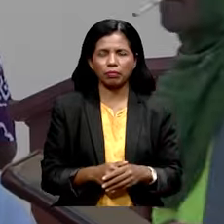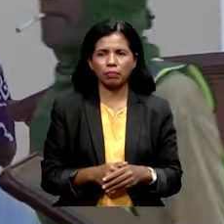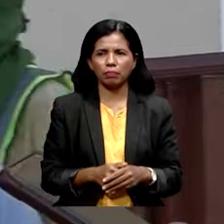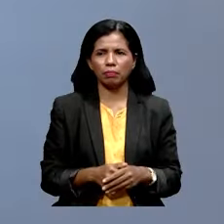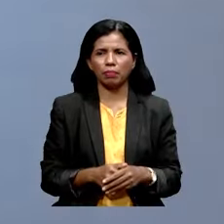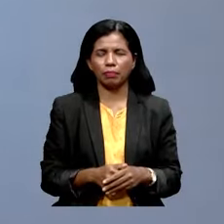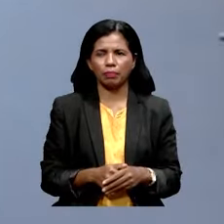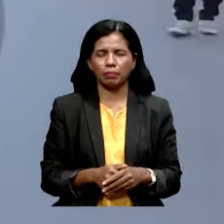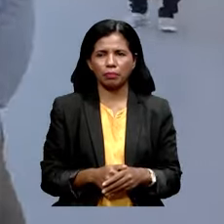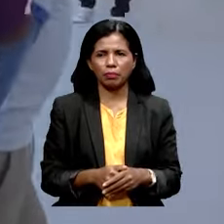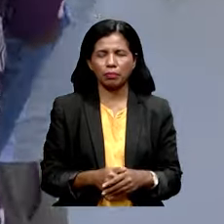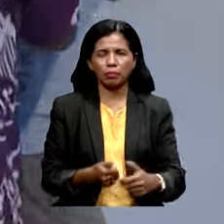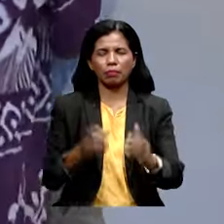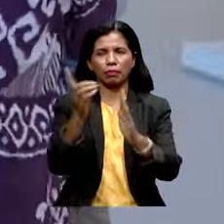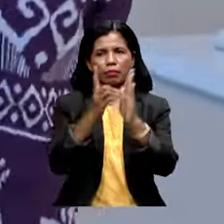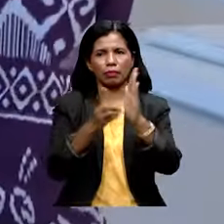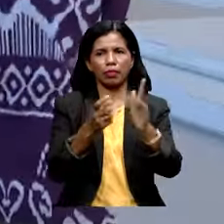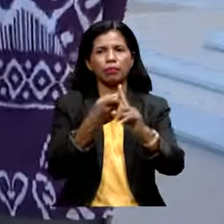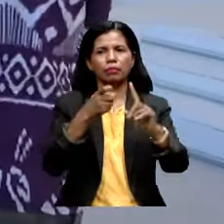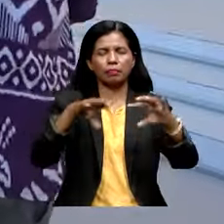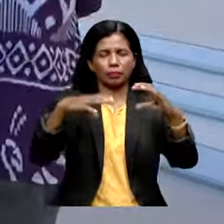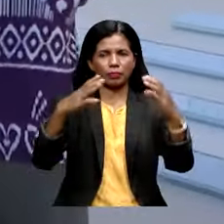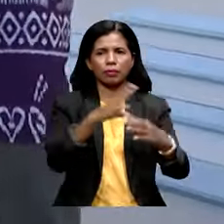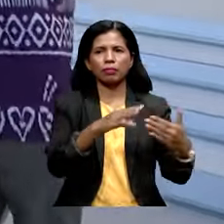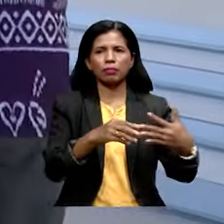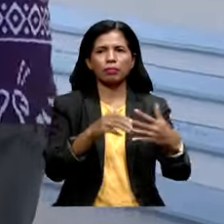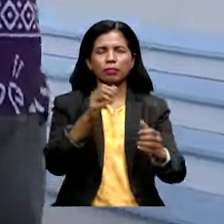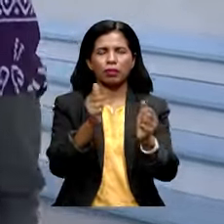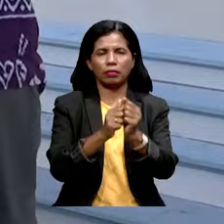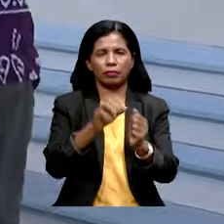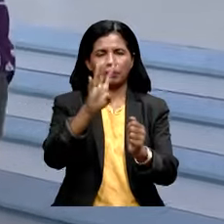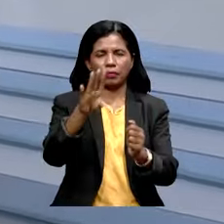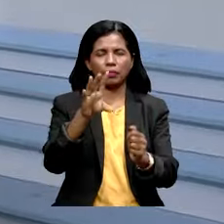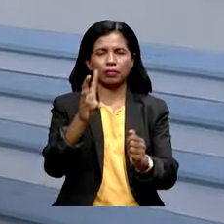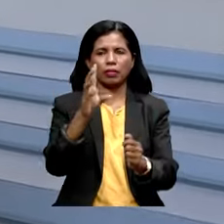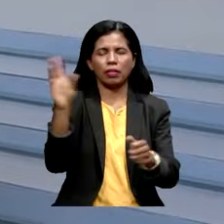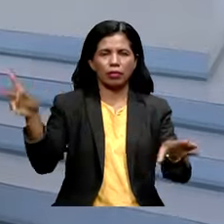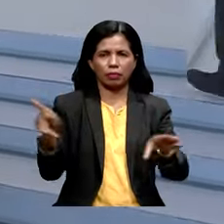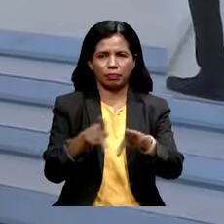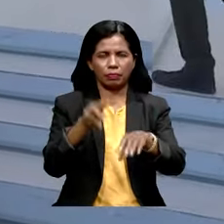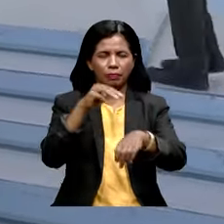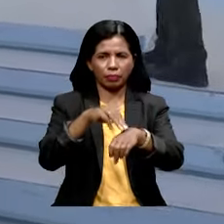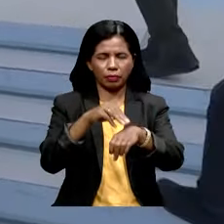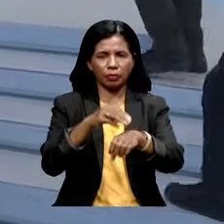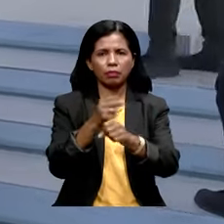mai fotiba. Tirrado su comisión organizadora peregrino rihun atus nema que se participa y a misa nebe se